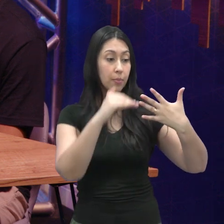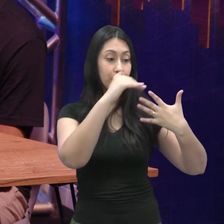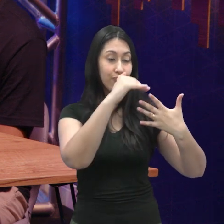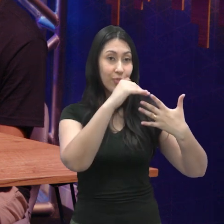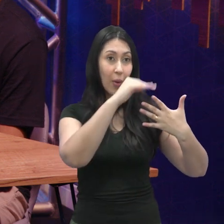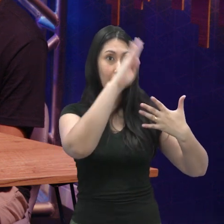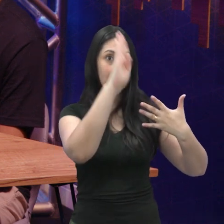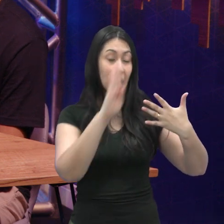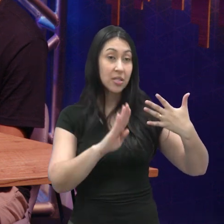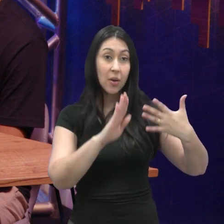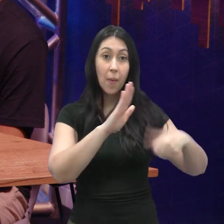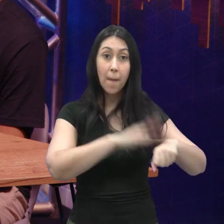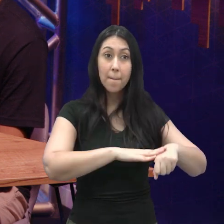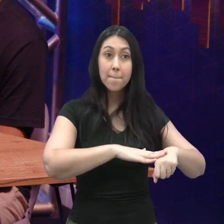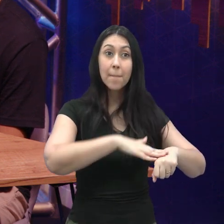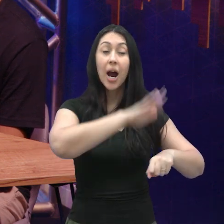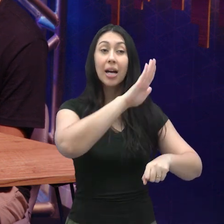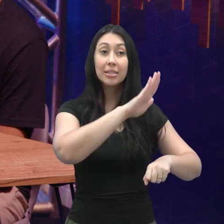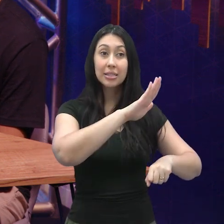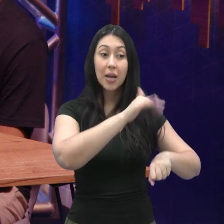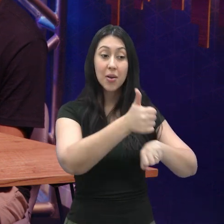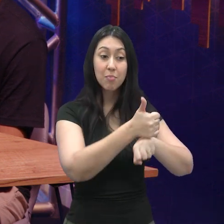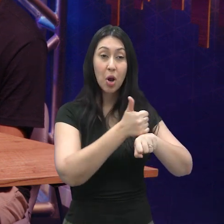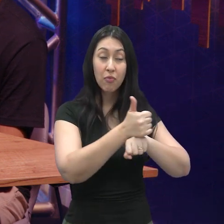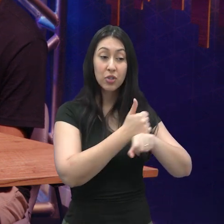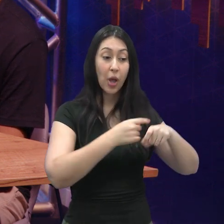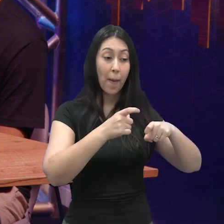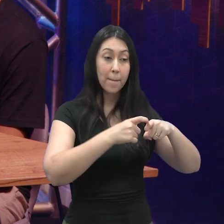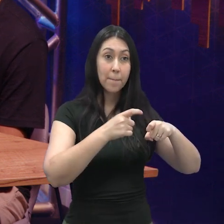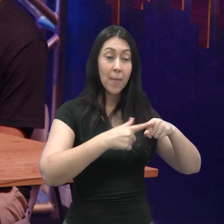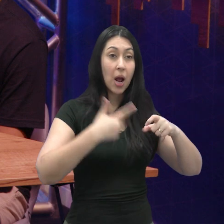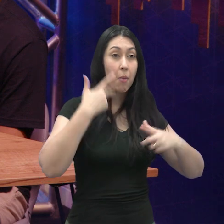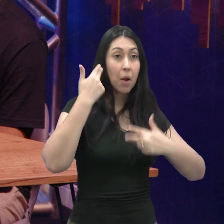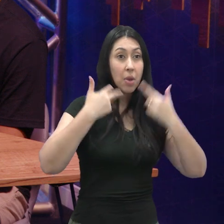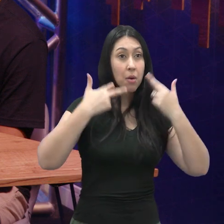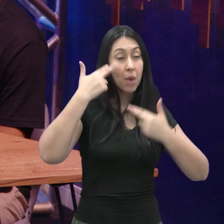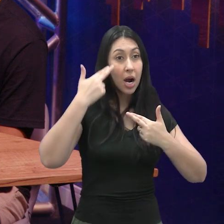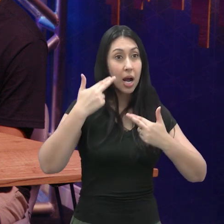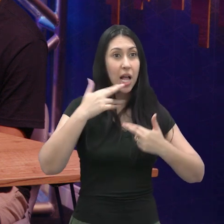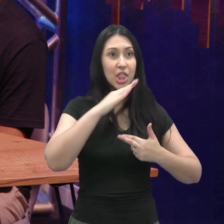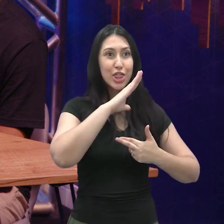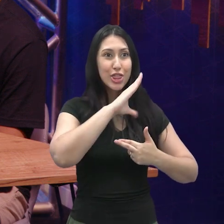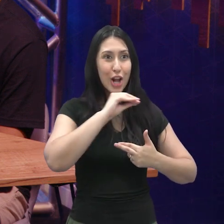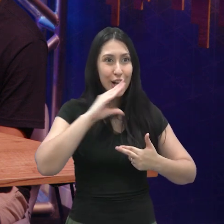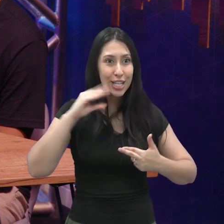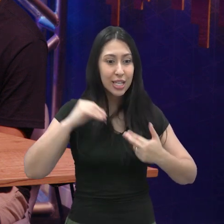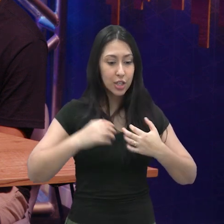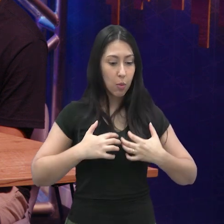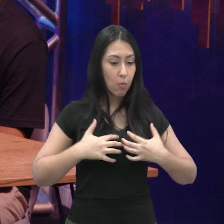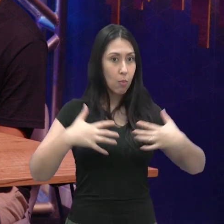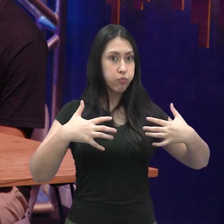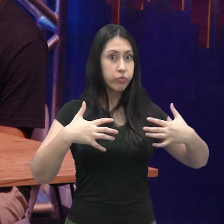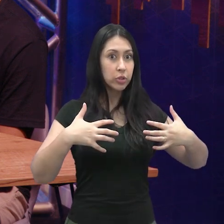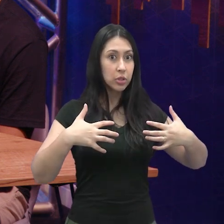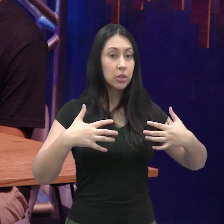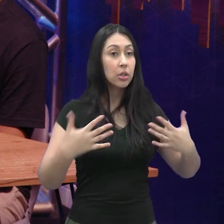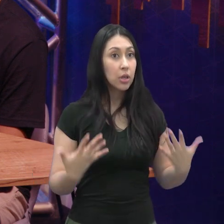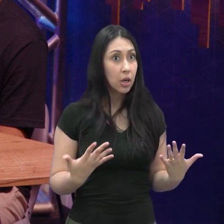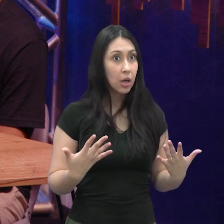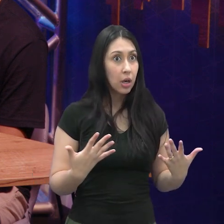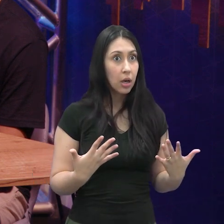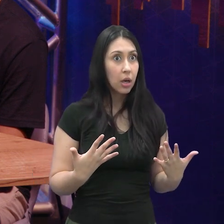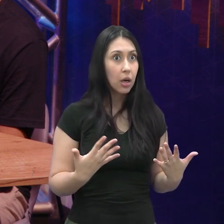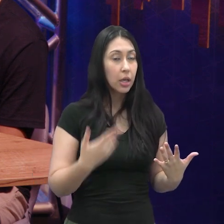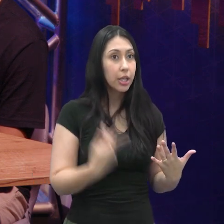com mais cirurgias, né, com mais cirurgiões realizando aumento de mama em adolescentes. Então, é o segundo país com